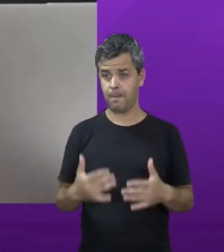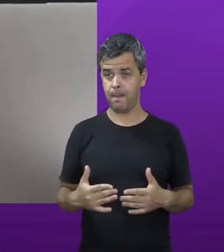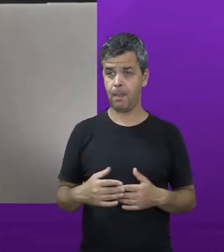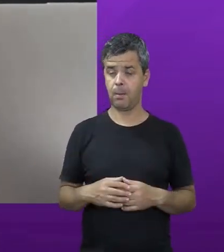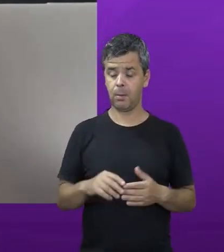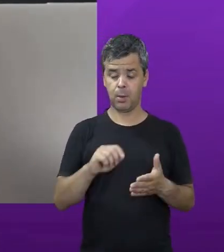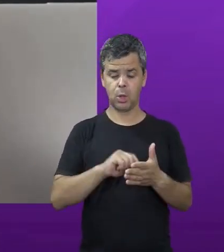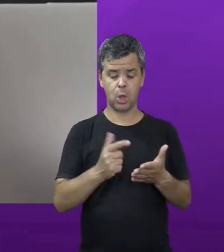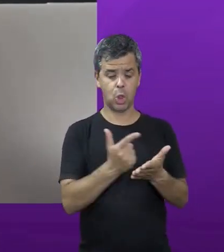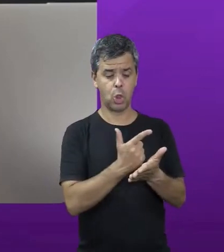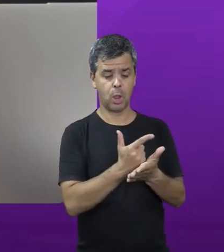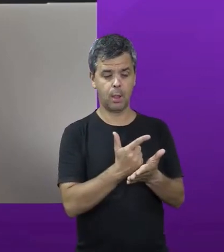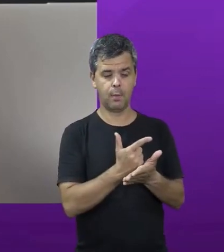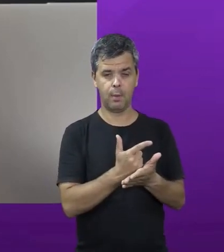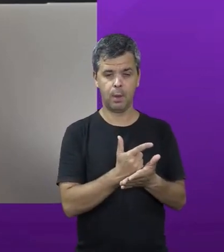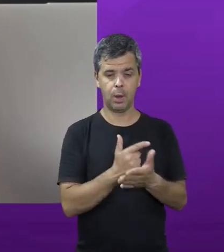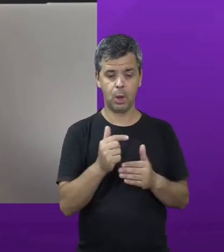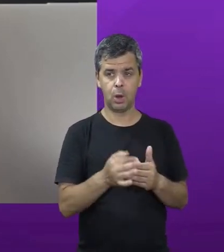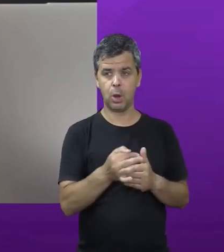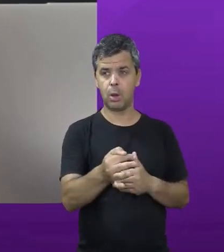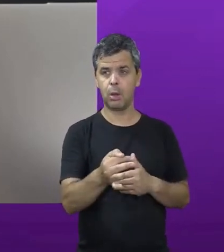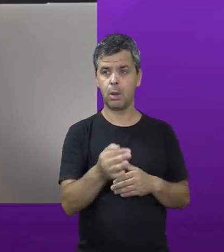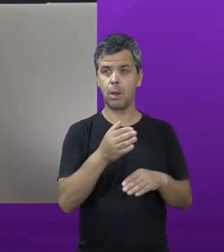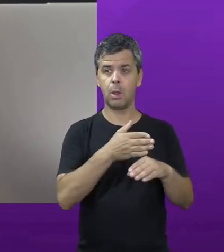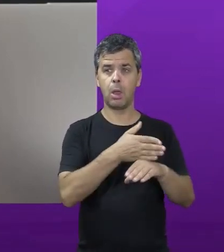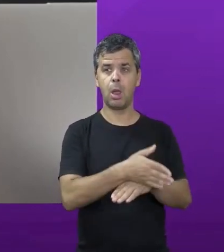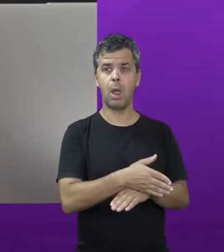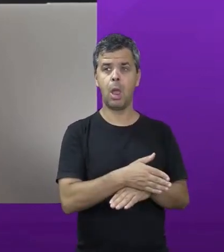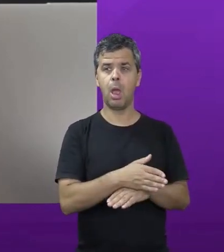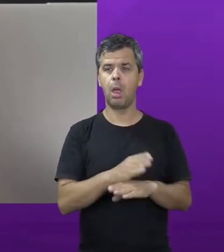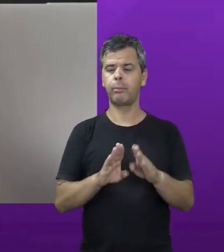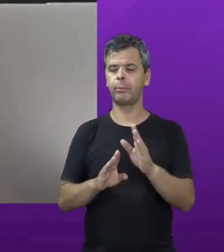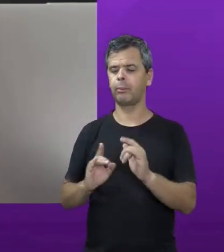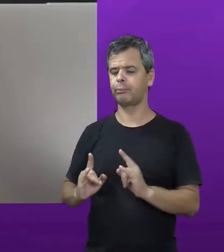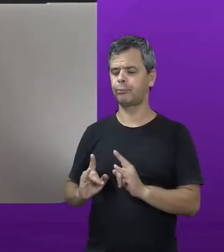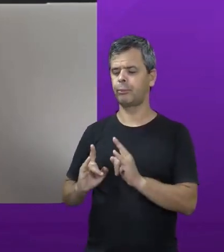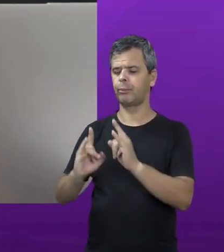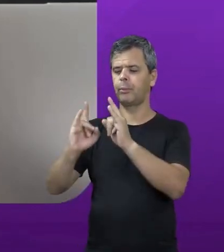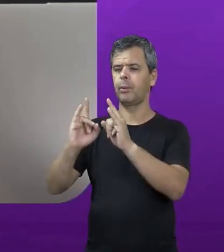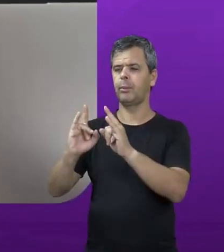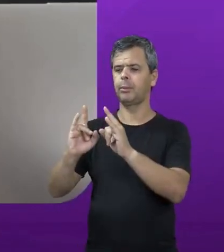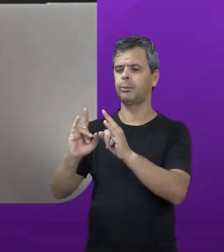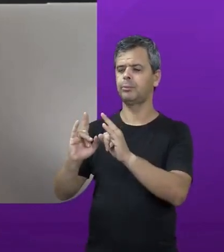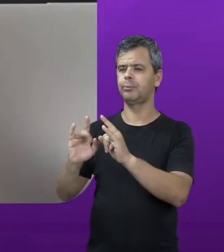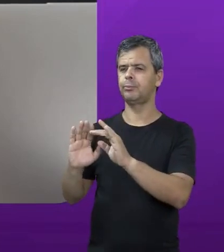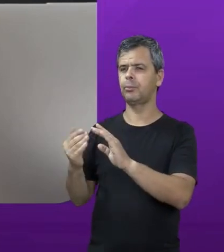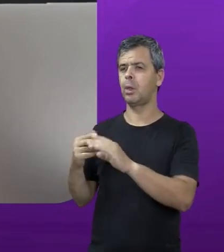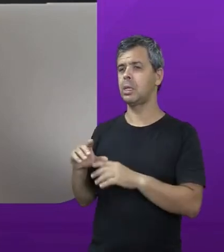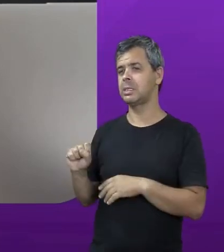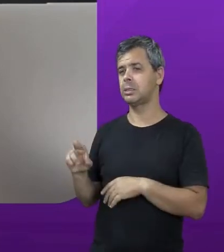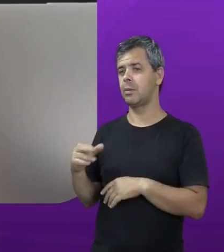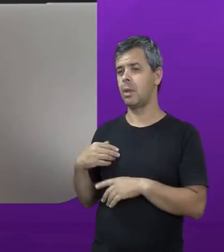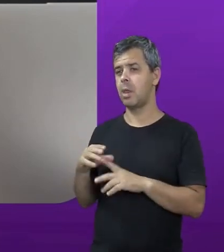trecho lá do livro, né, que no dia seguinte a gente entra pelo elevador e pela porta de serviço. E aí ela fala que o mito